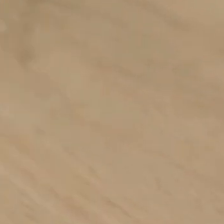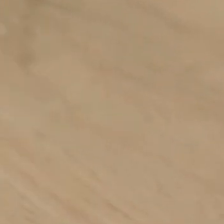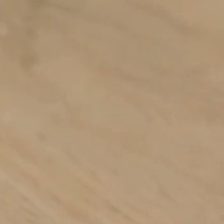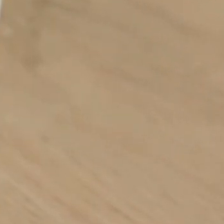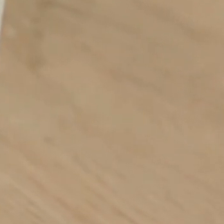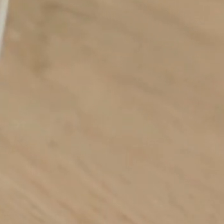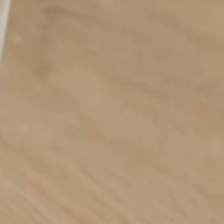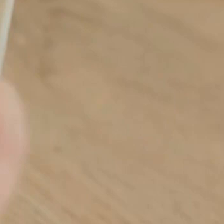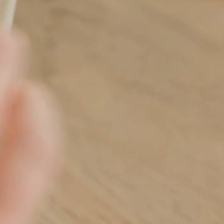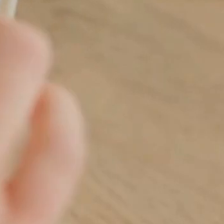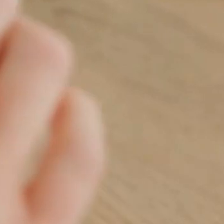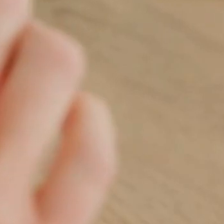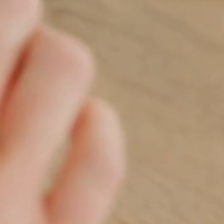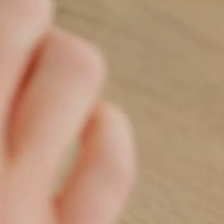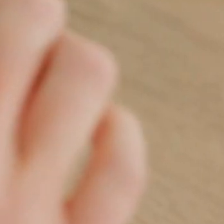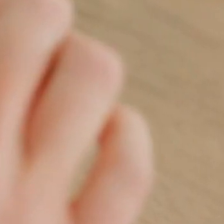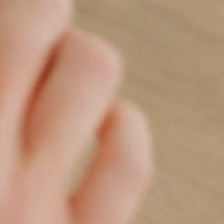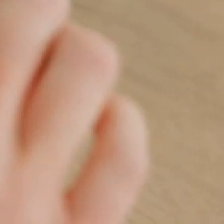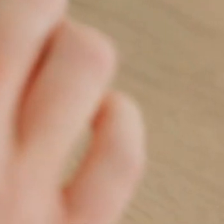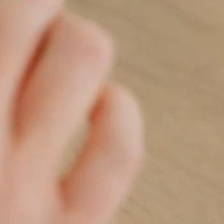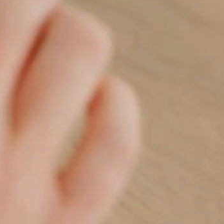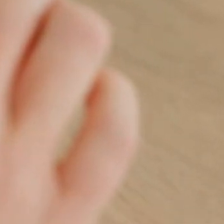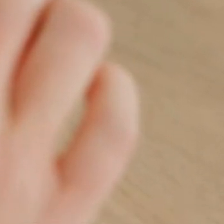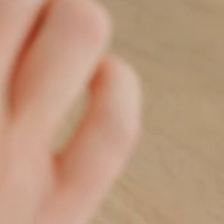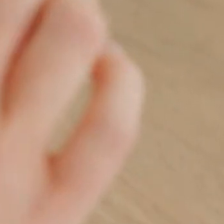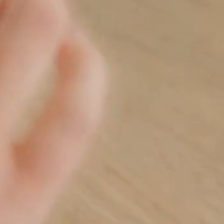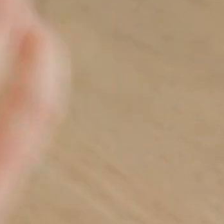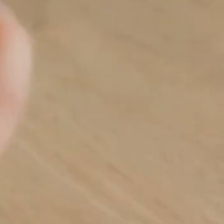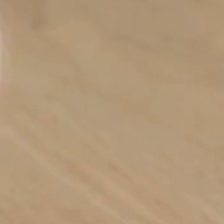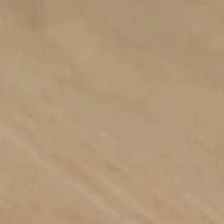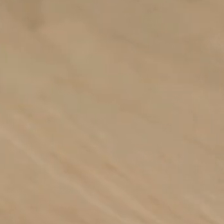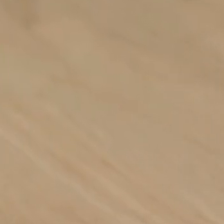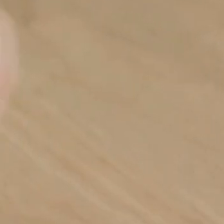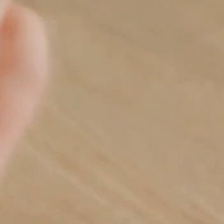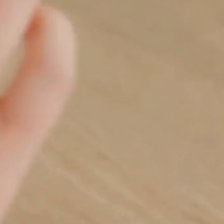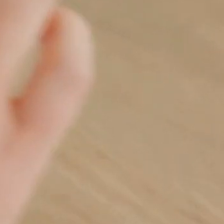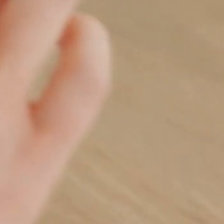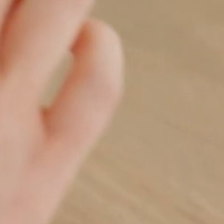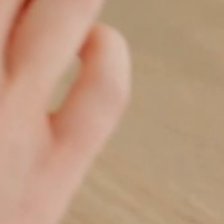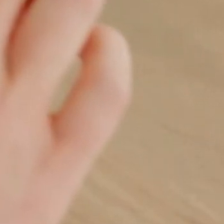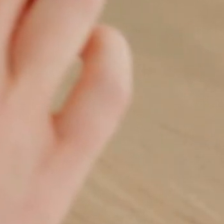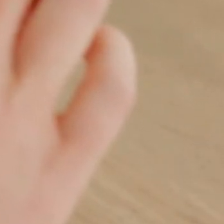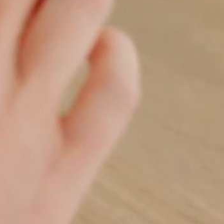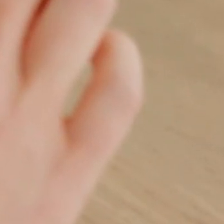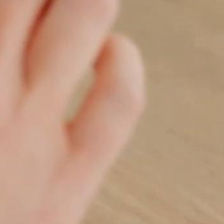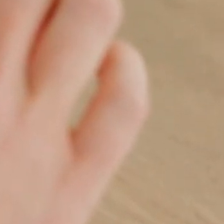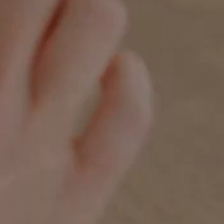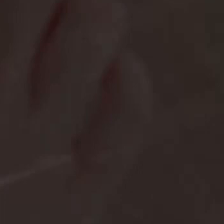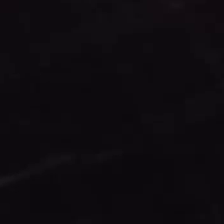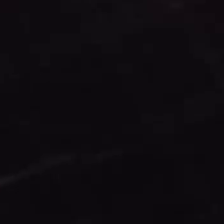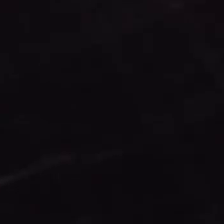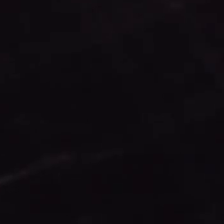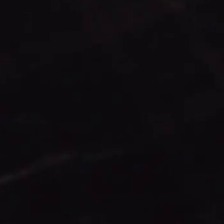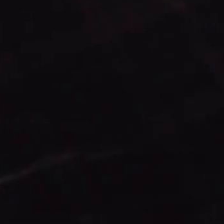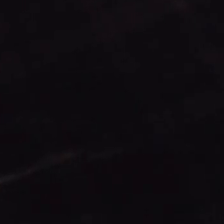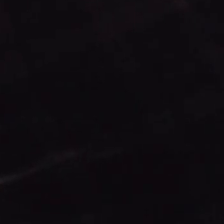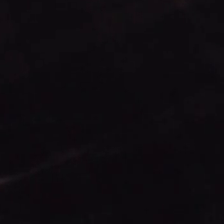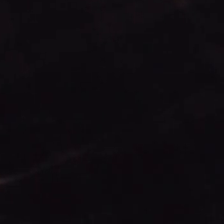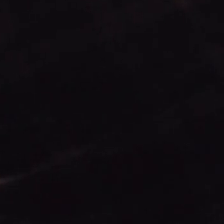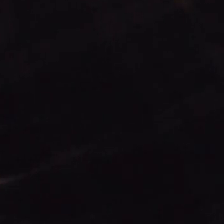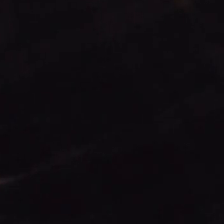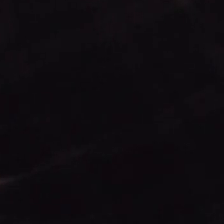confesso a você que eu já usei muito aplicativo. Eu já testei 4, 5, 6 aplicativos. Nenhum